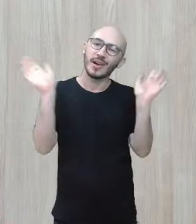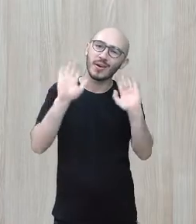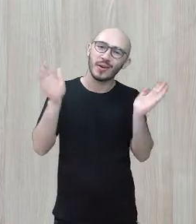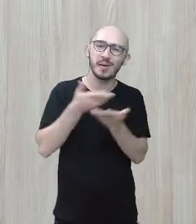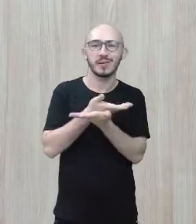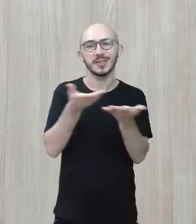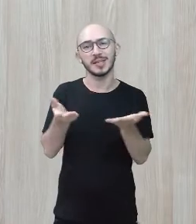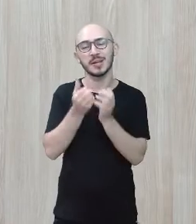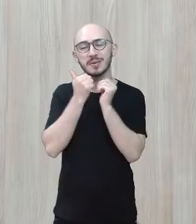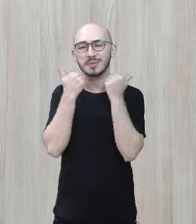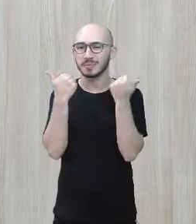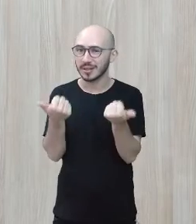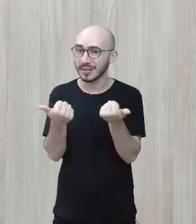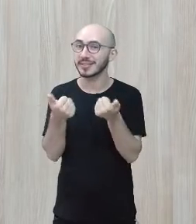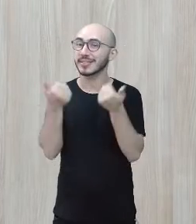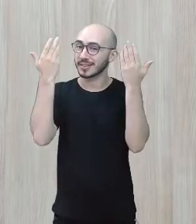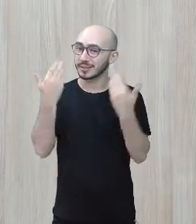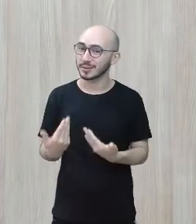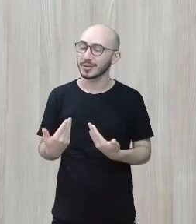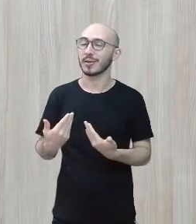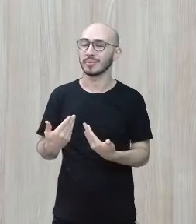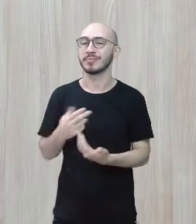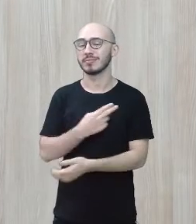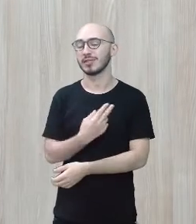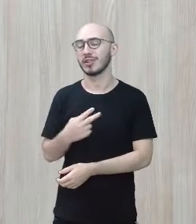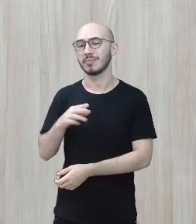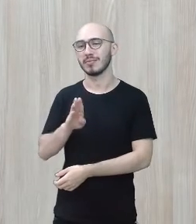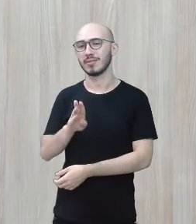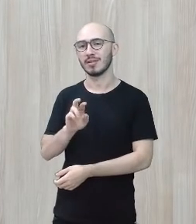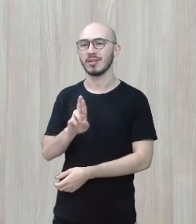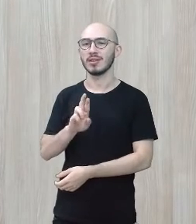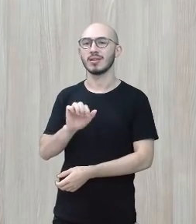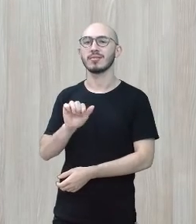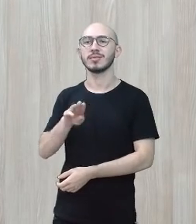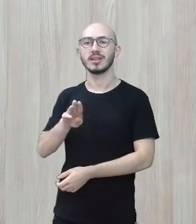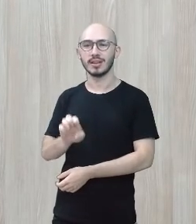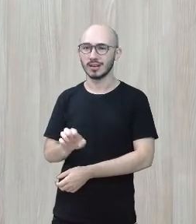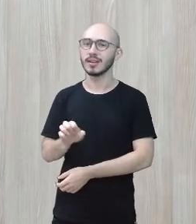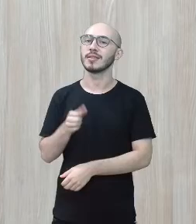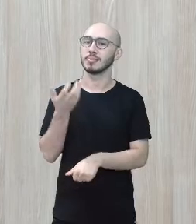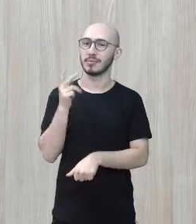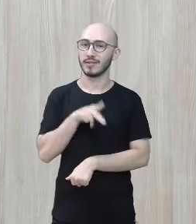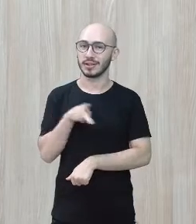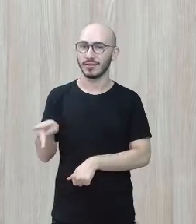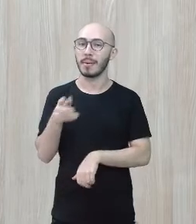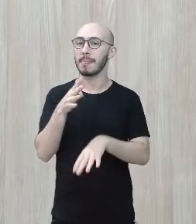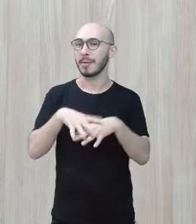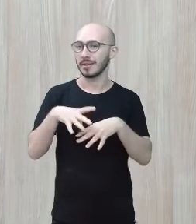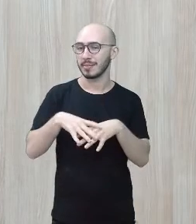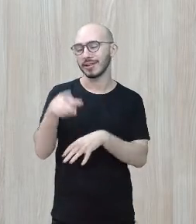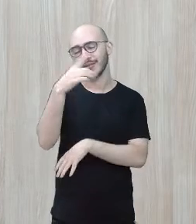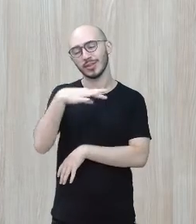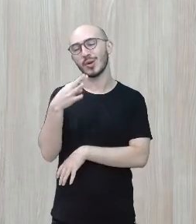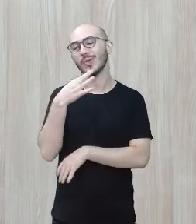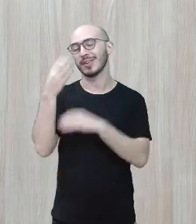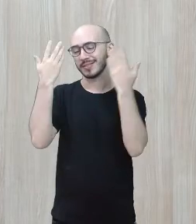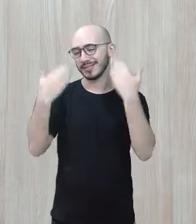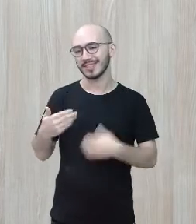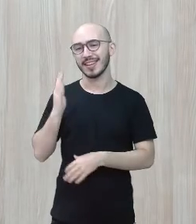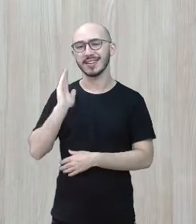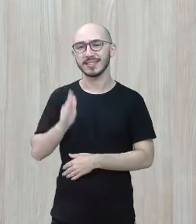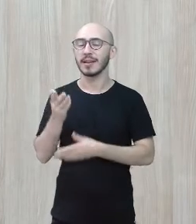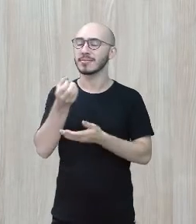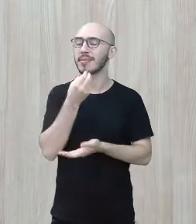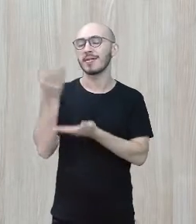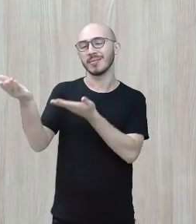Olá, pessoal, tudo bem? Eu me chamo Briane Mourão, professora de matemática, vocês já me conhecem por aqui. Sejam bem-vindos e bem-vindas mais